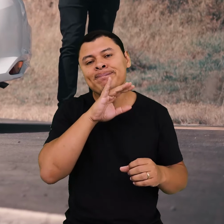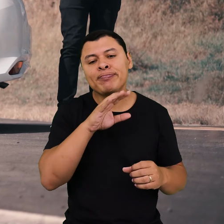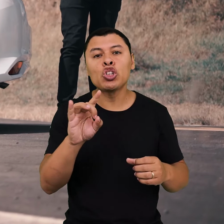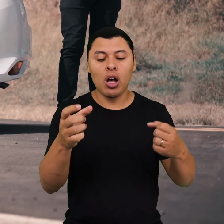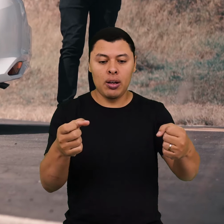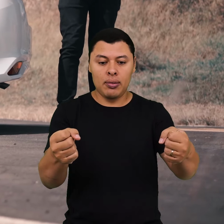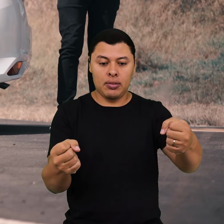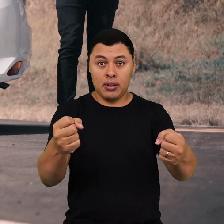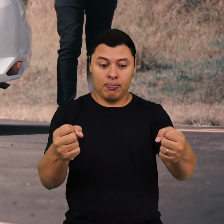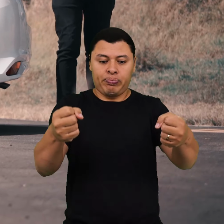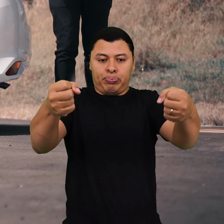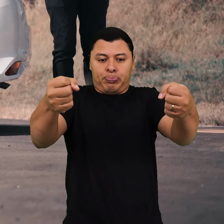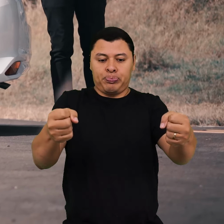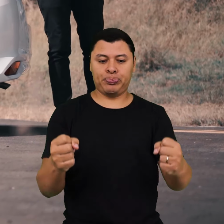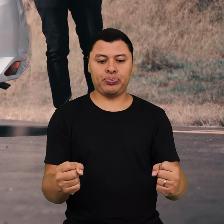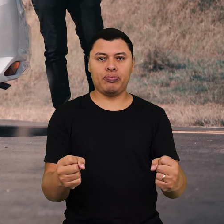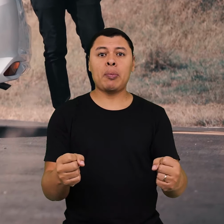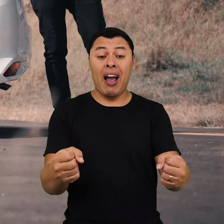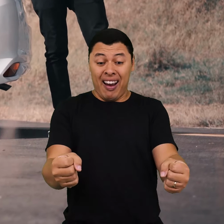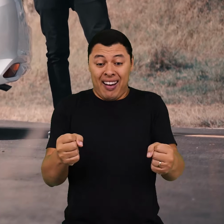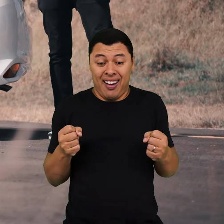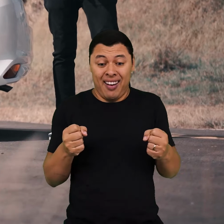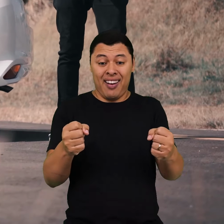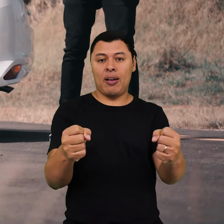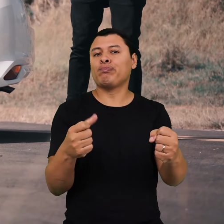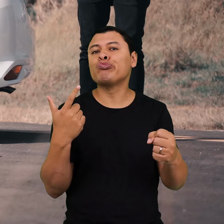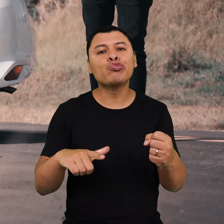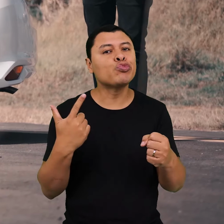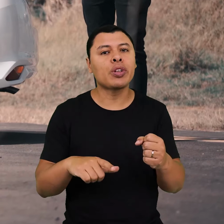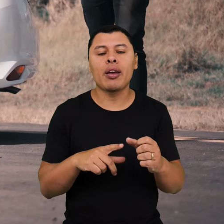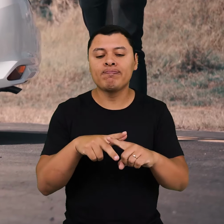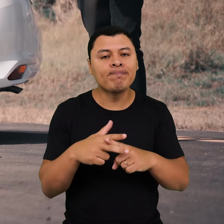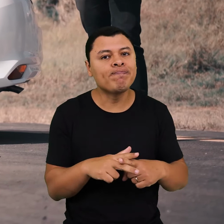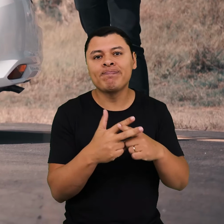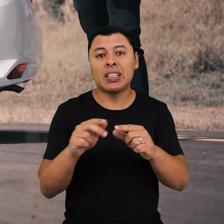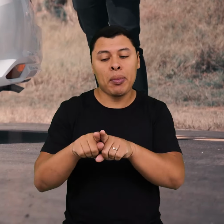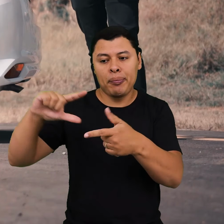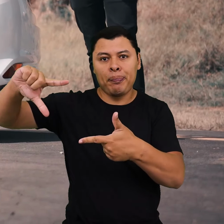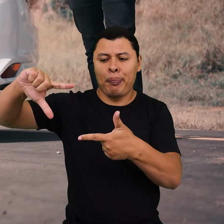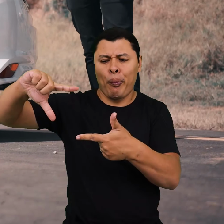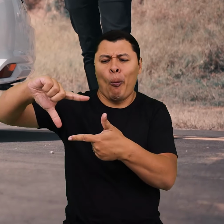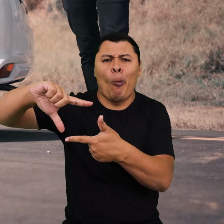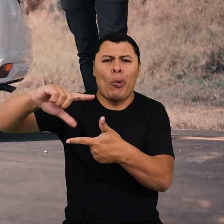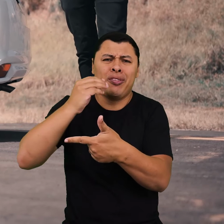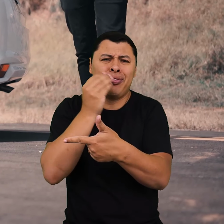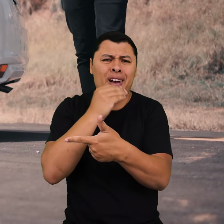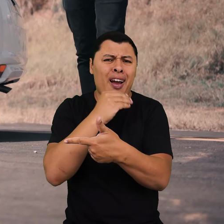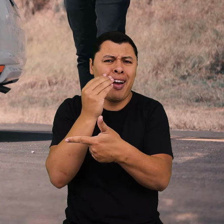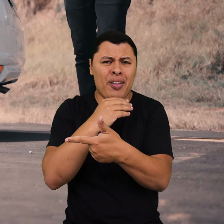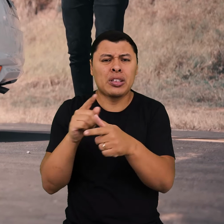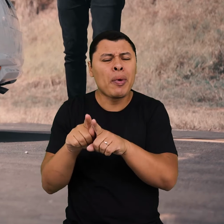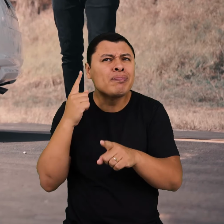de altura, não de profundidade, então isso traz algumas limitações de ergonomia, e o sistema de infotainment, como eu falei, ele é um pouquinho fraco, o sistema de som